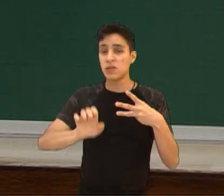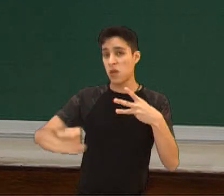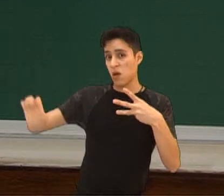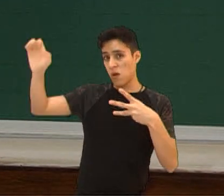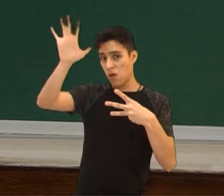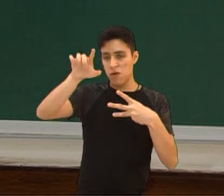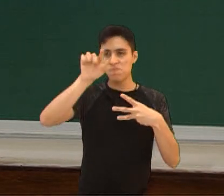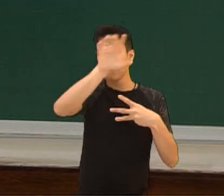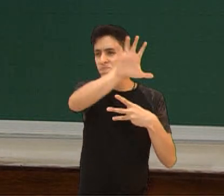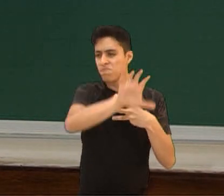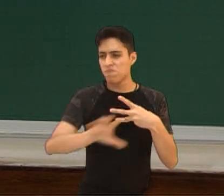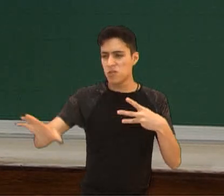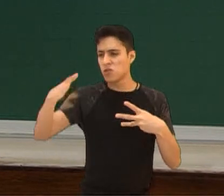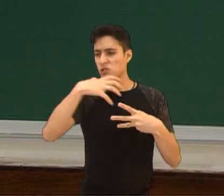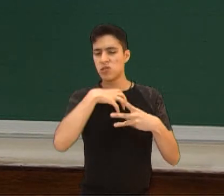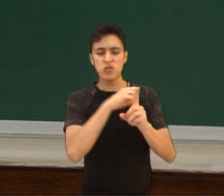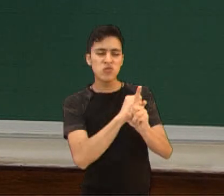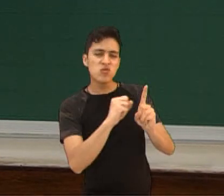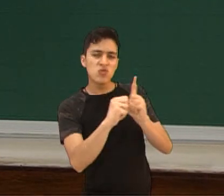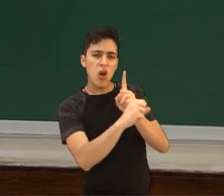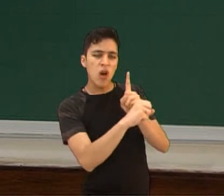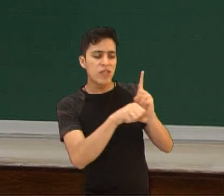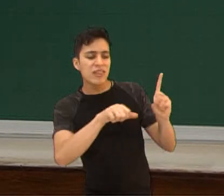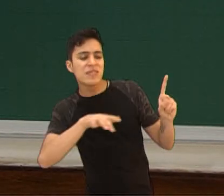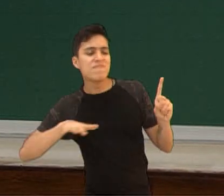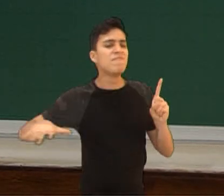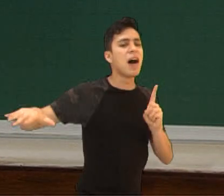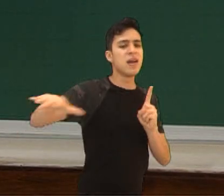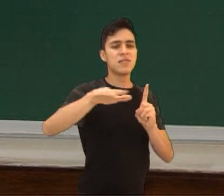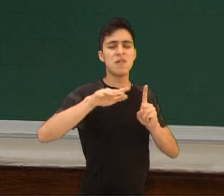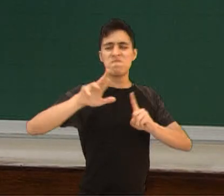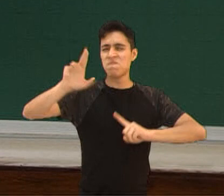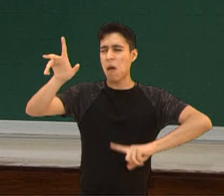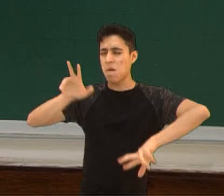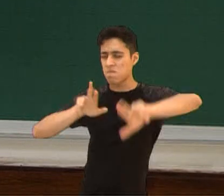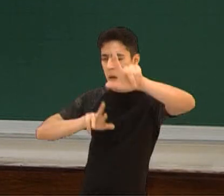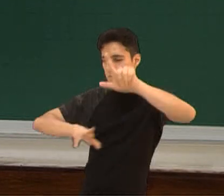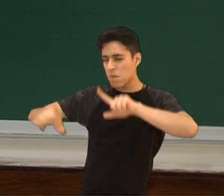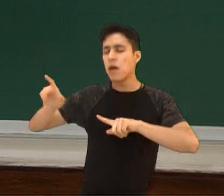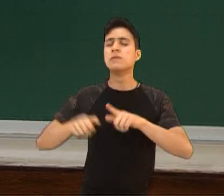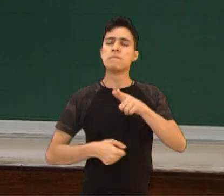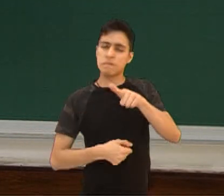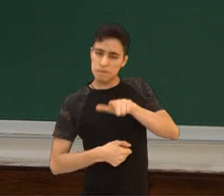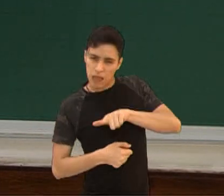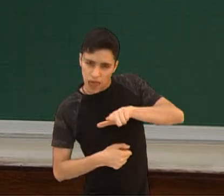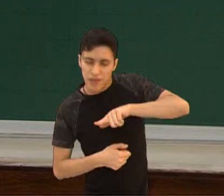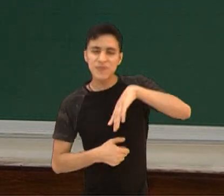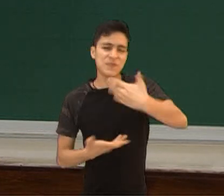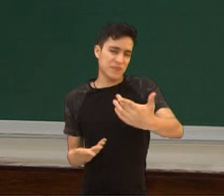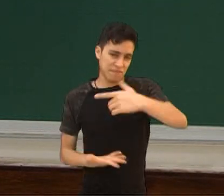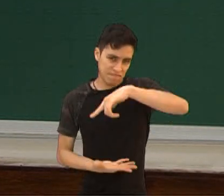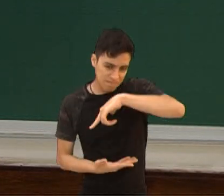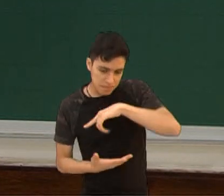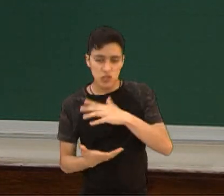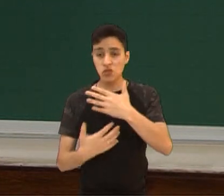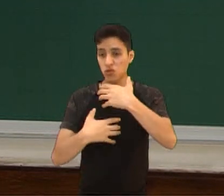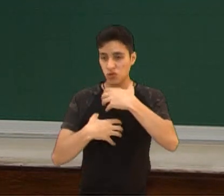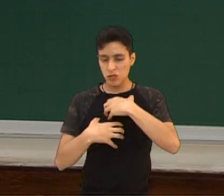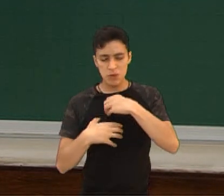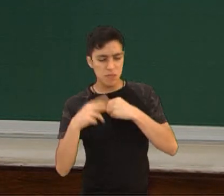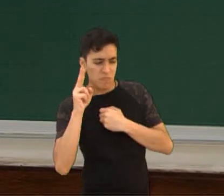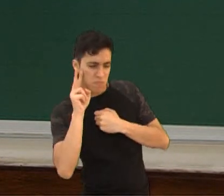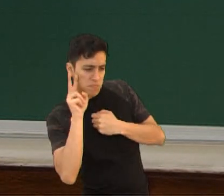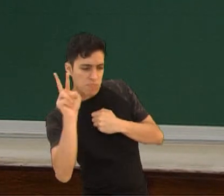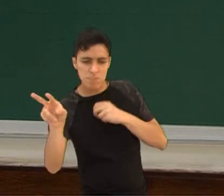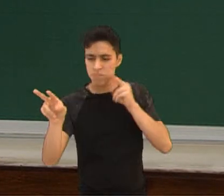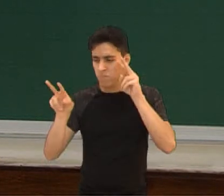desses continentes, para a gente fazer uma análise dessas diferenças. Vimos que a forma de enxergar a cidade e as áreas urbanas em